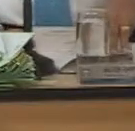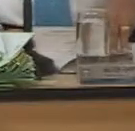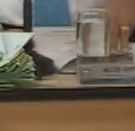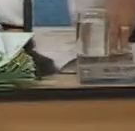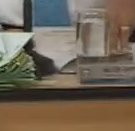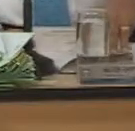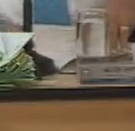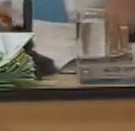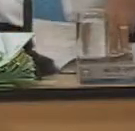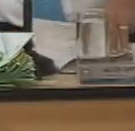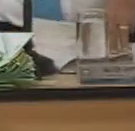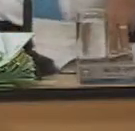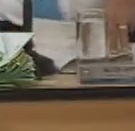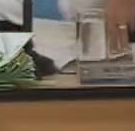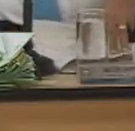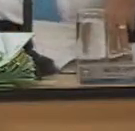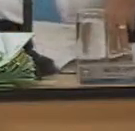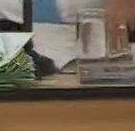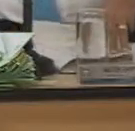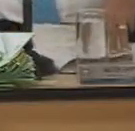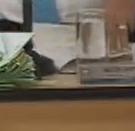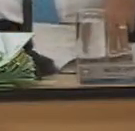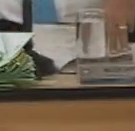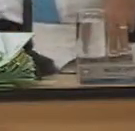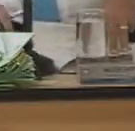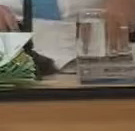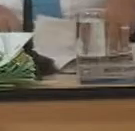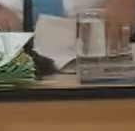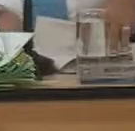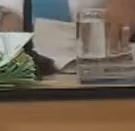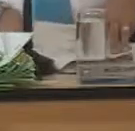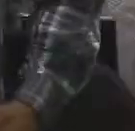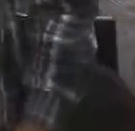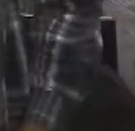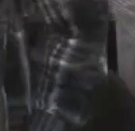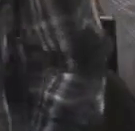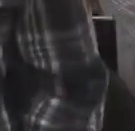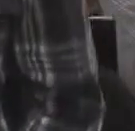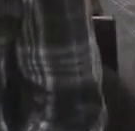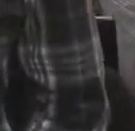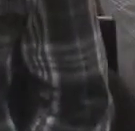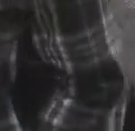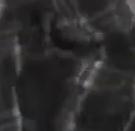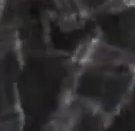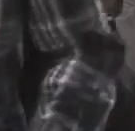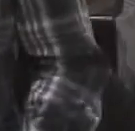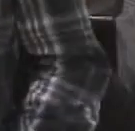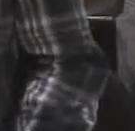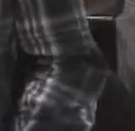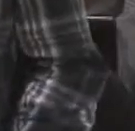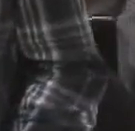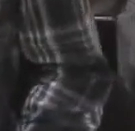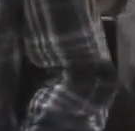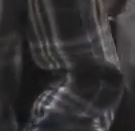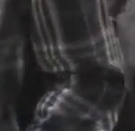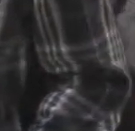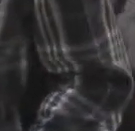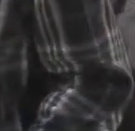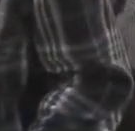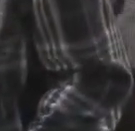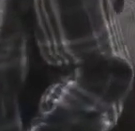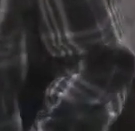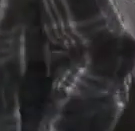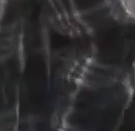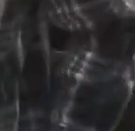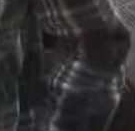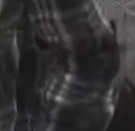Senhor presidente, senhoras vereadoras, senhor vereador, por presente, também sou favorável aos projetos. Eu acho importantíssimo o nome de Limeira ter